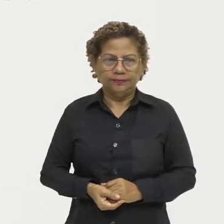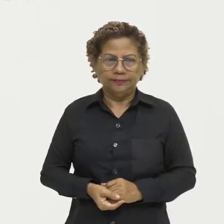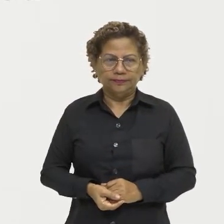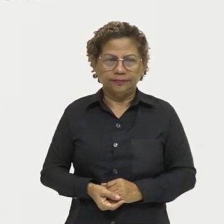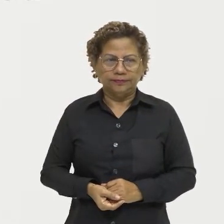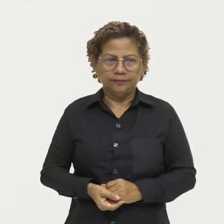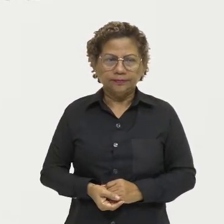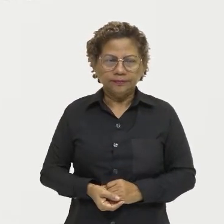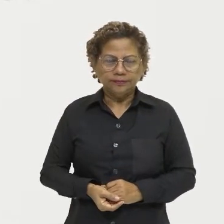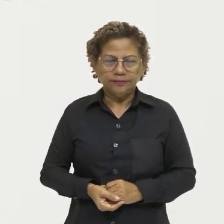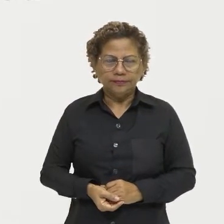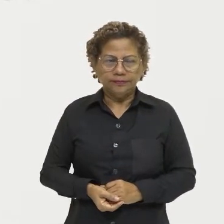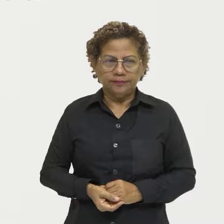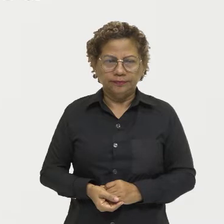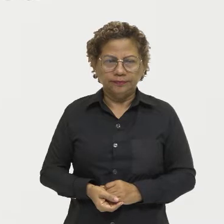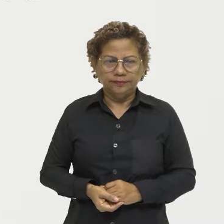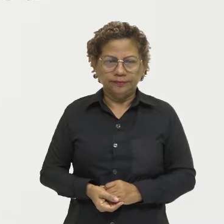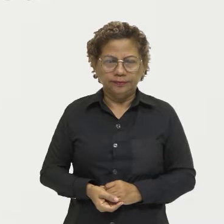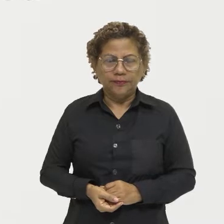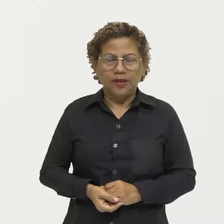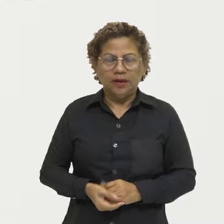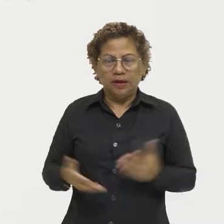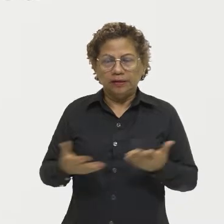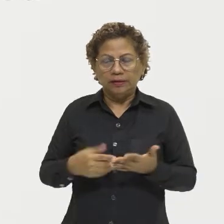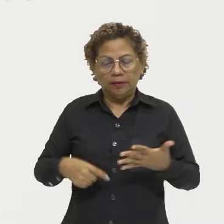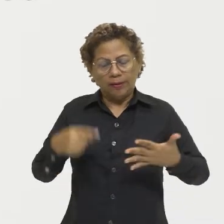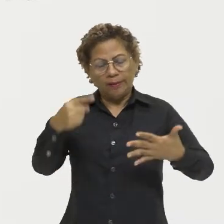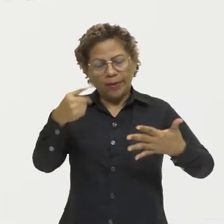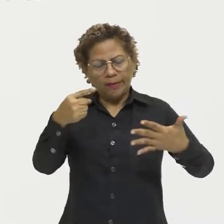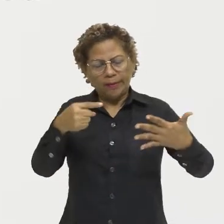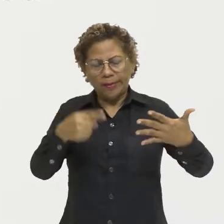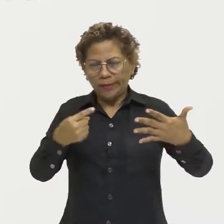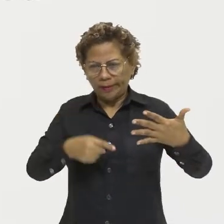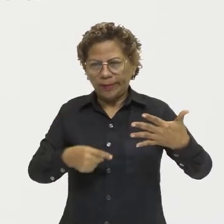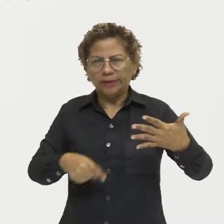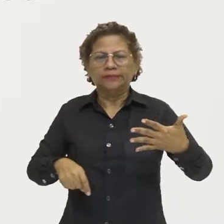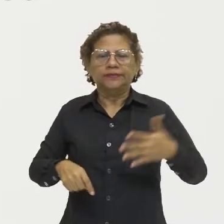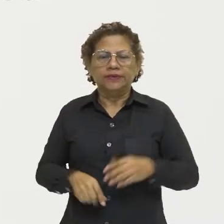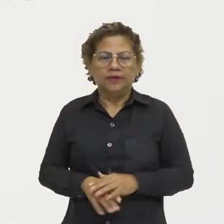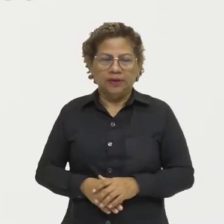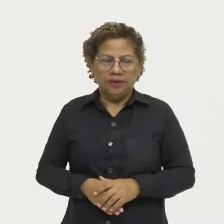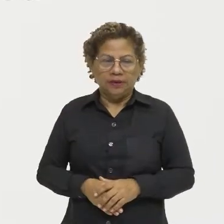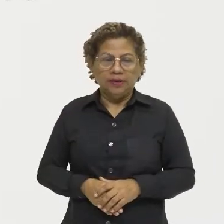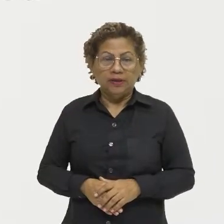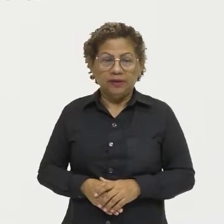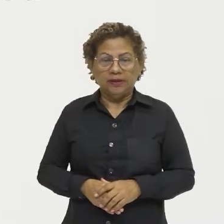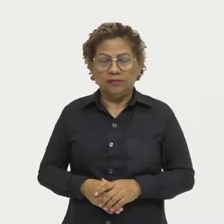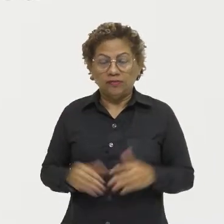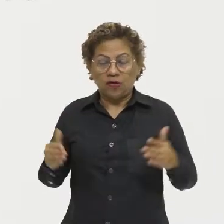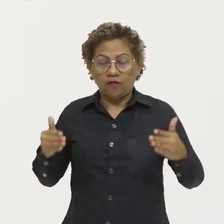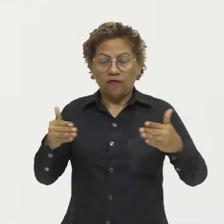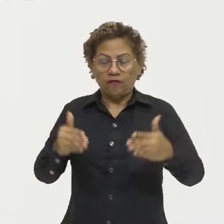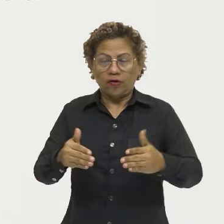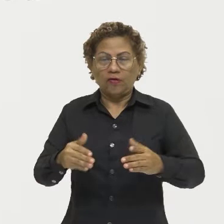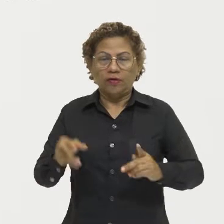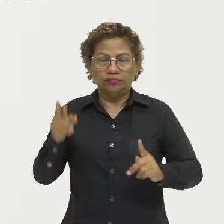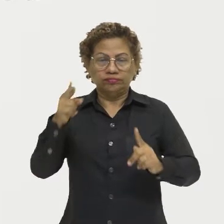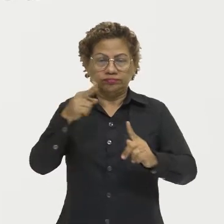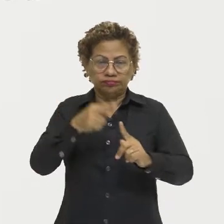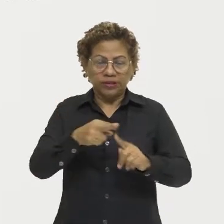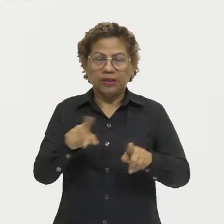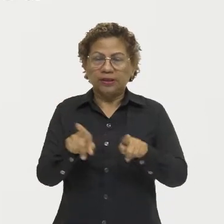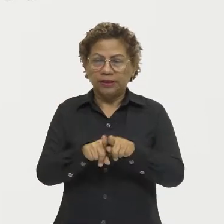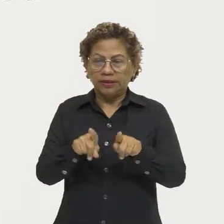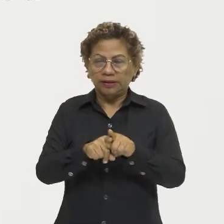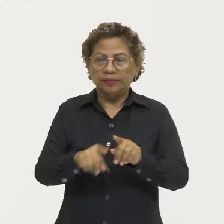Isso, então nós temos aqui, ó, a função referencial, né, que o foco dela é no referente. O contexto também vai ser